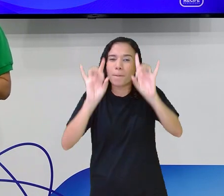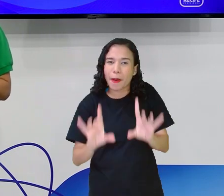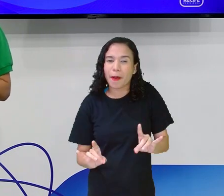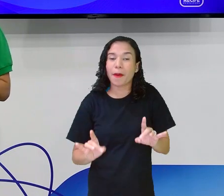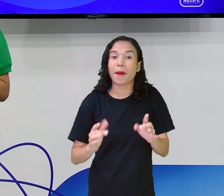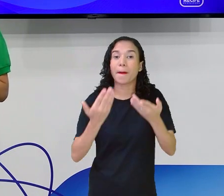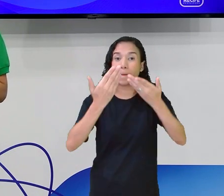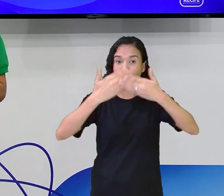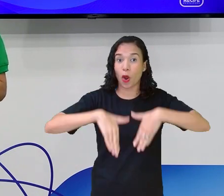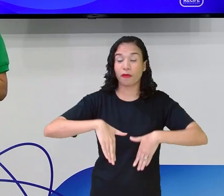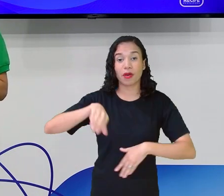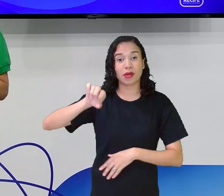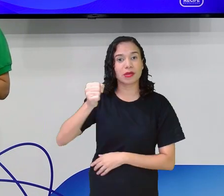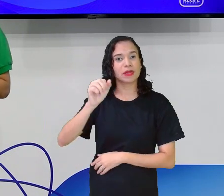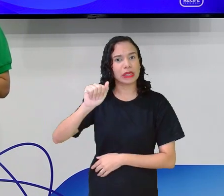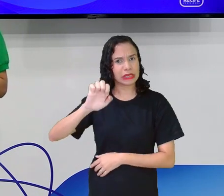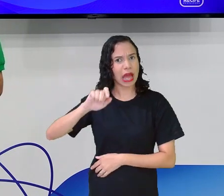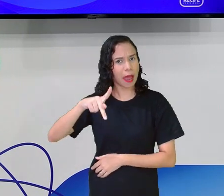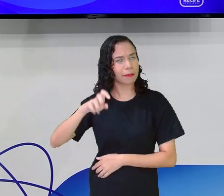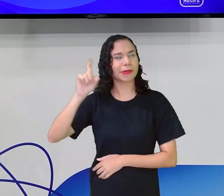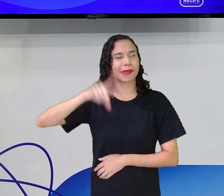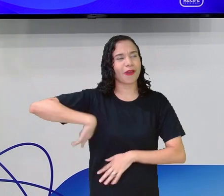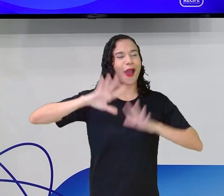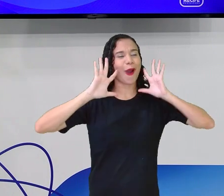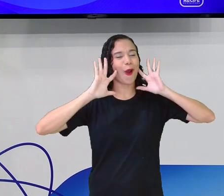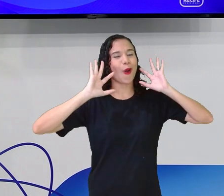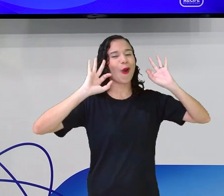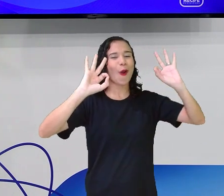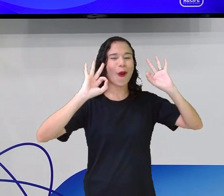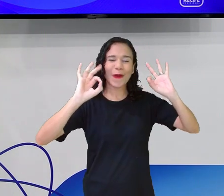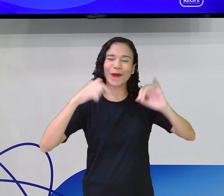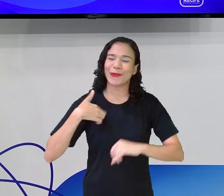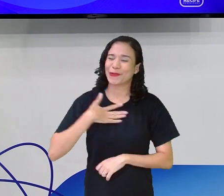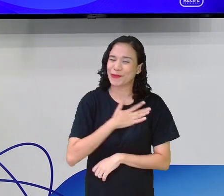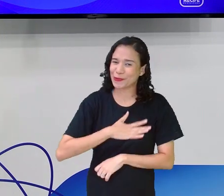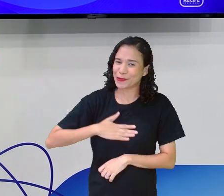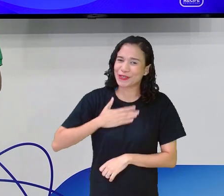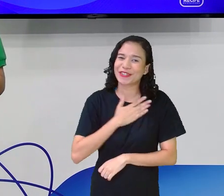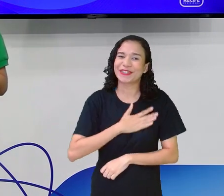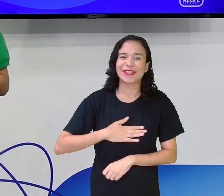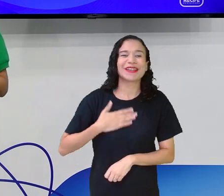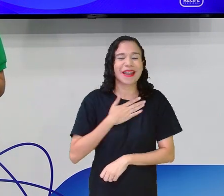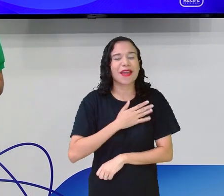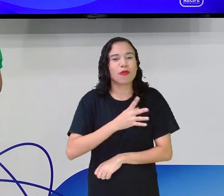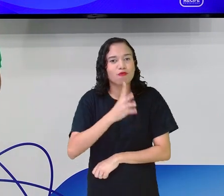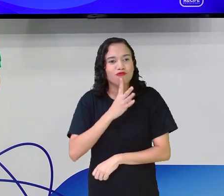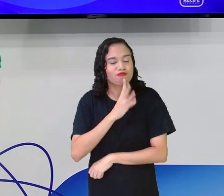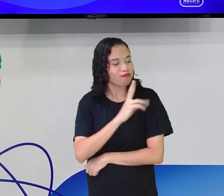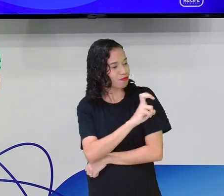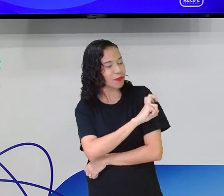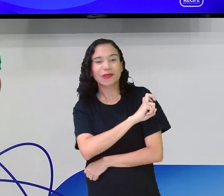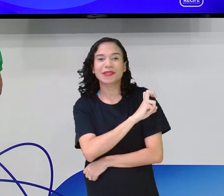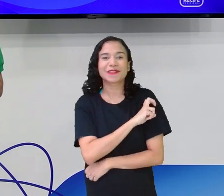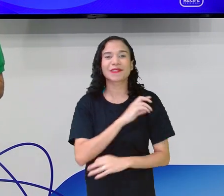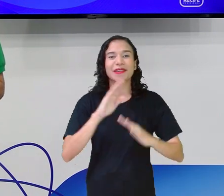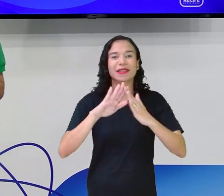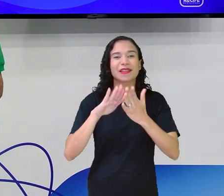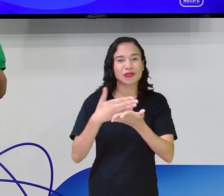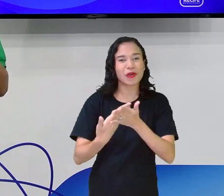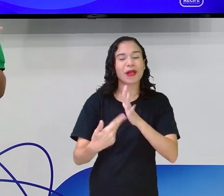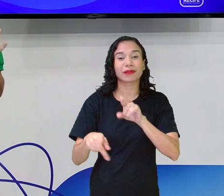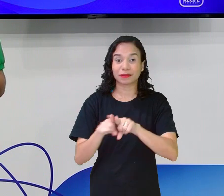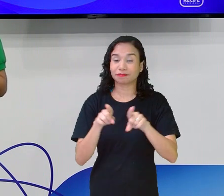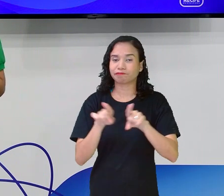do SAEP, que foi excelente, inclusive eu gostei muito de conhecer o quinto ano da Escola do